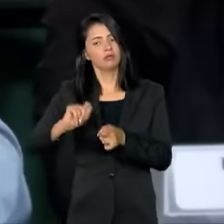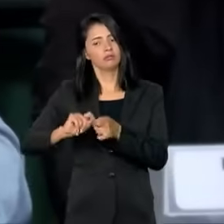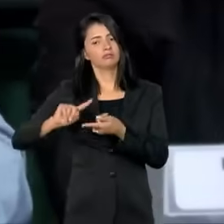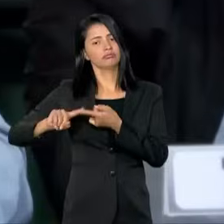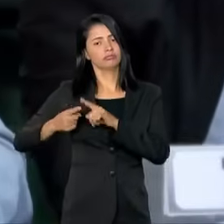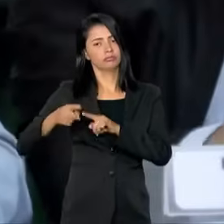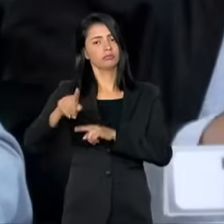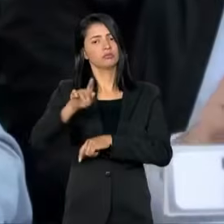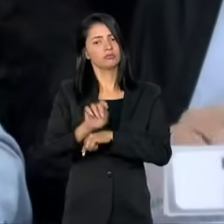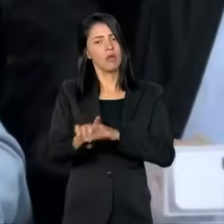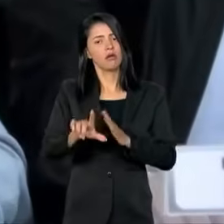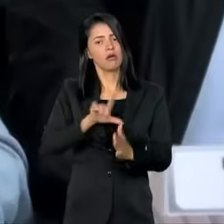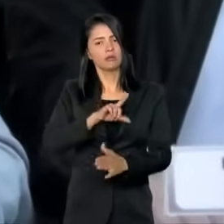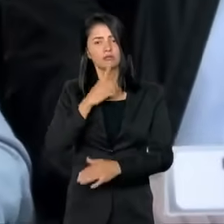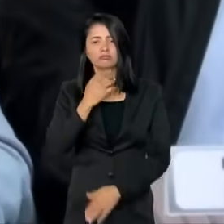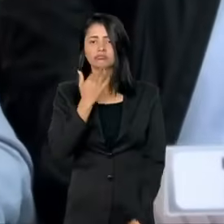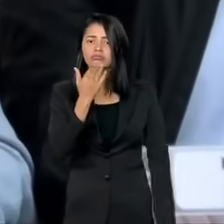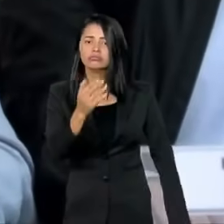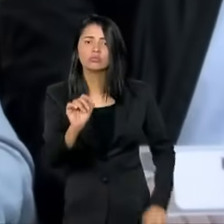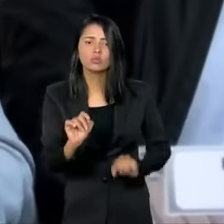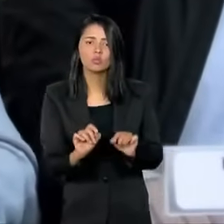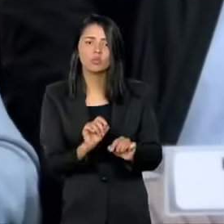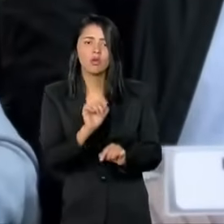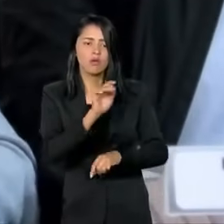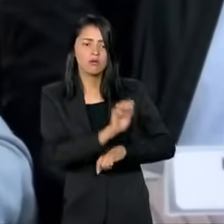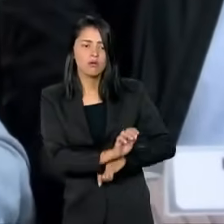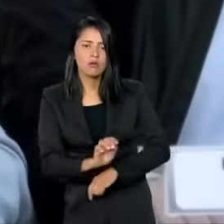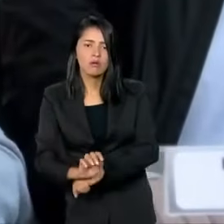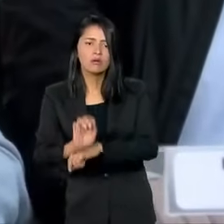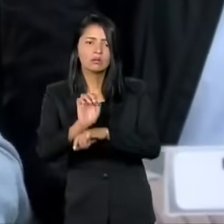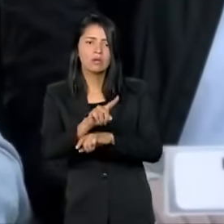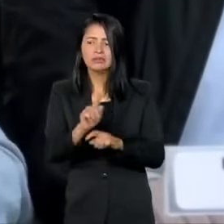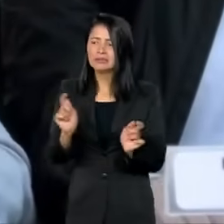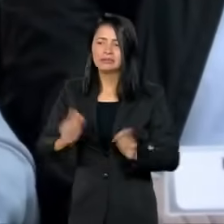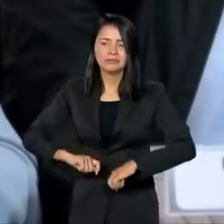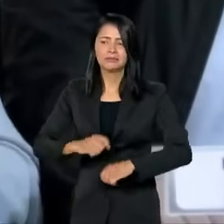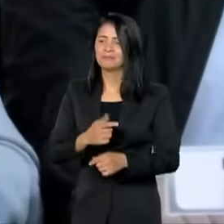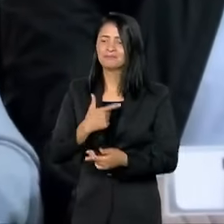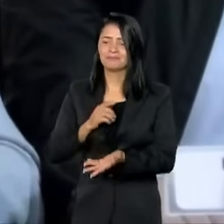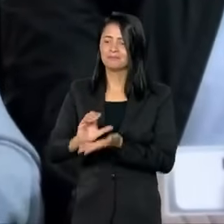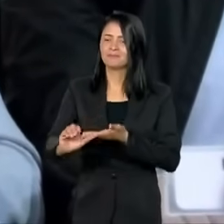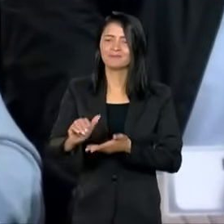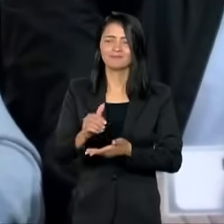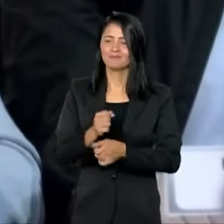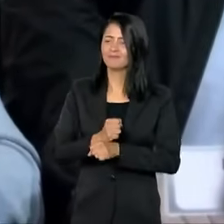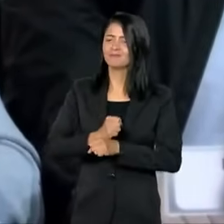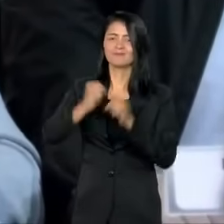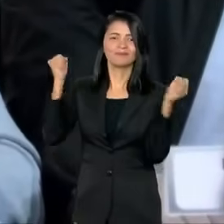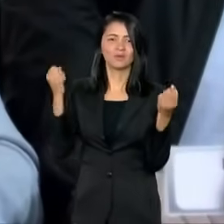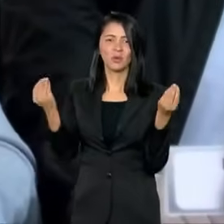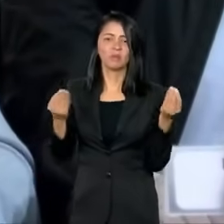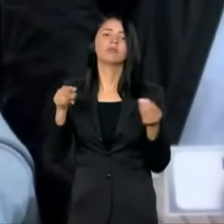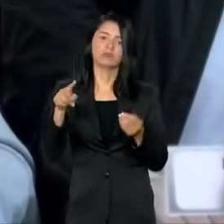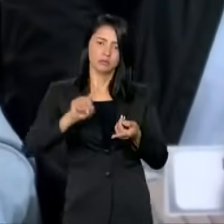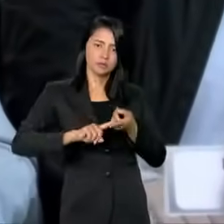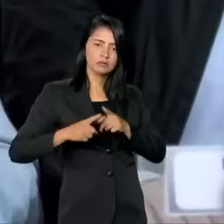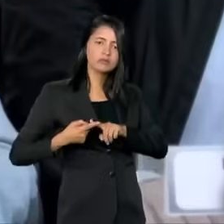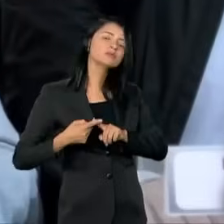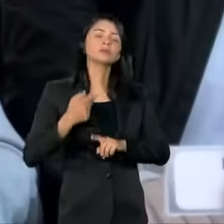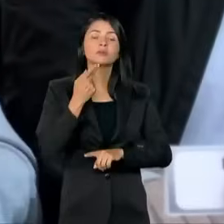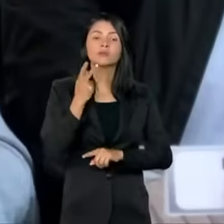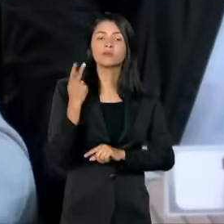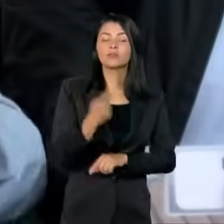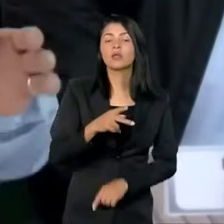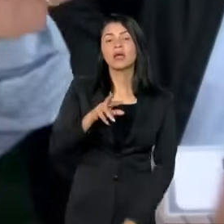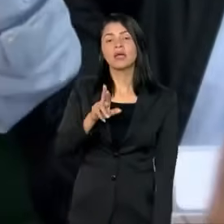os estados, porque não adianta também os estados não terem nenhuma capacidade de investimento. Quero dizer que o nosso companheiro